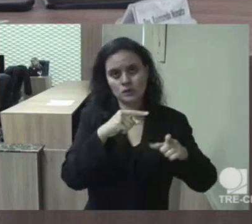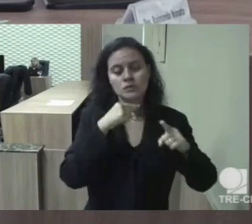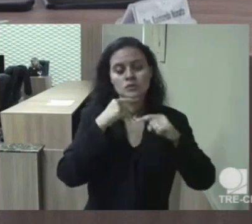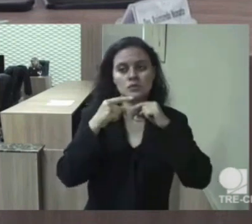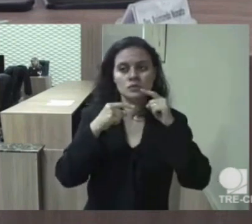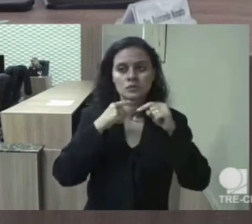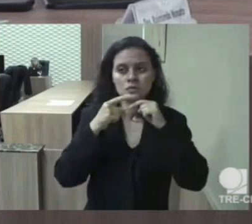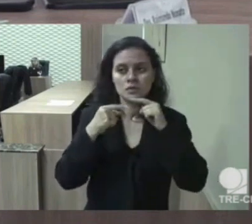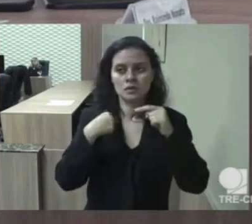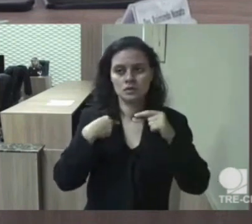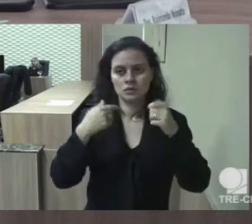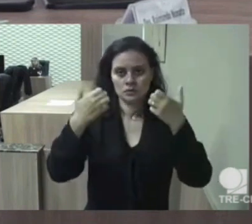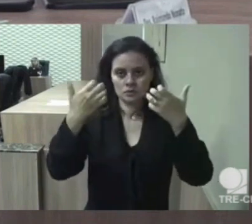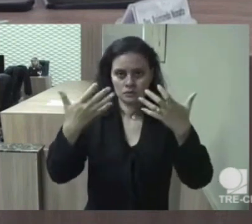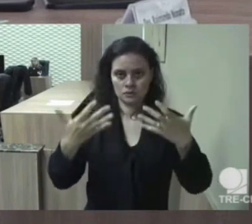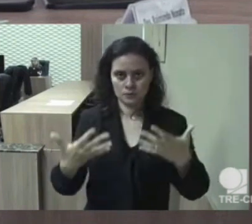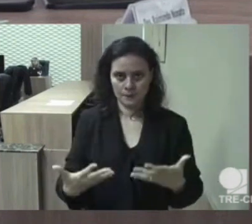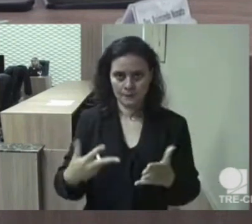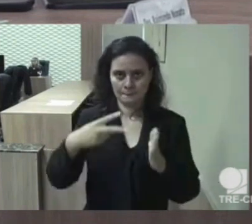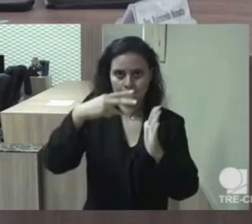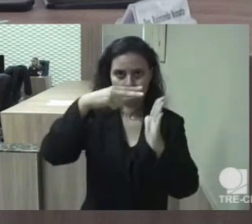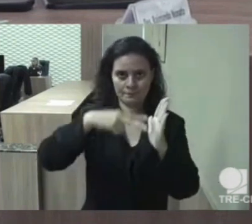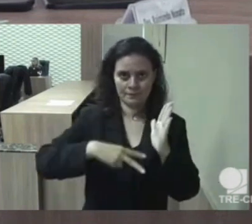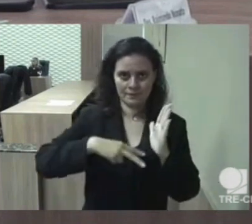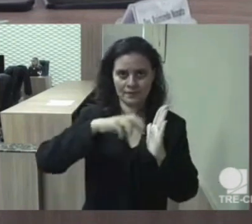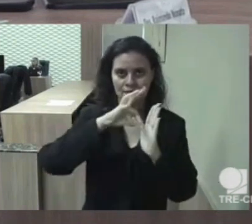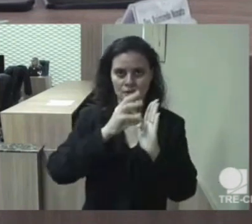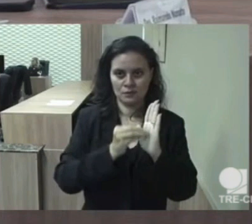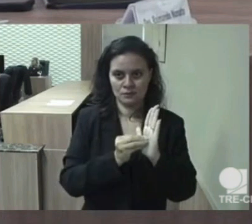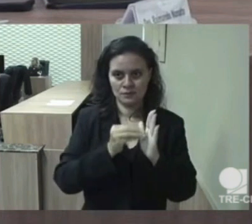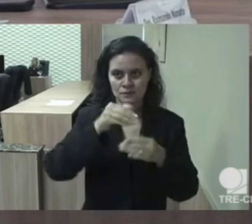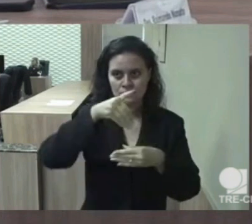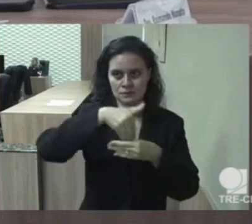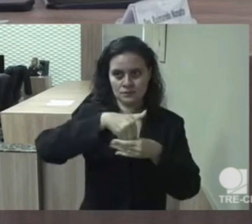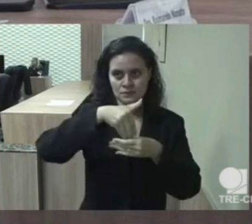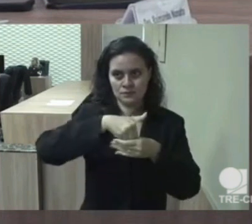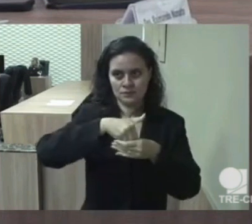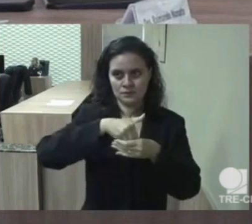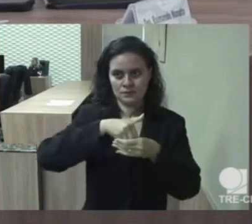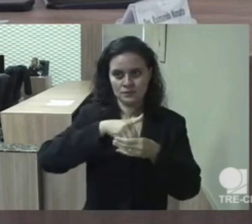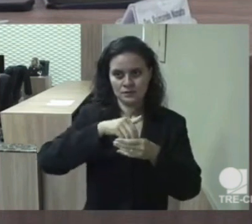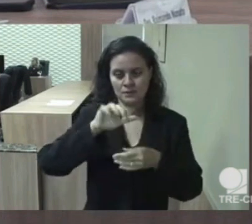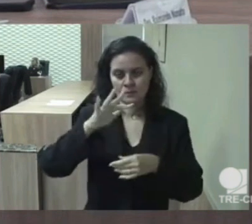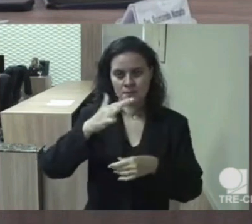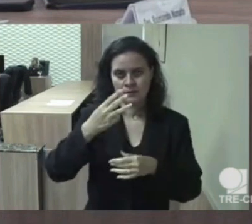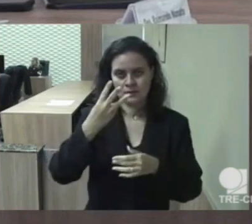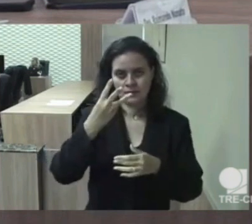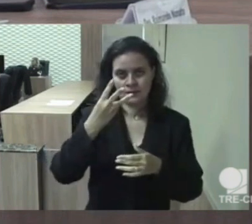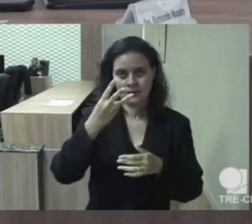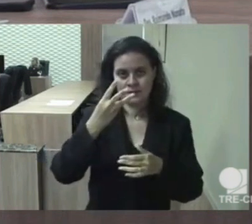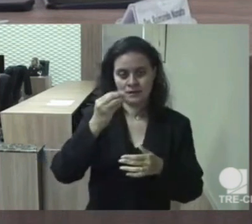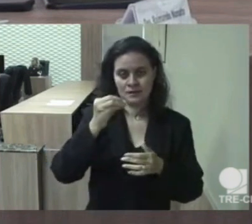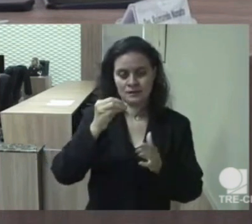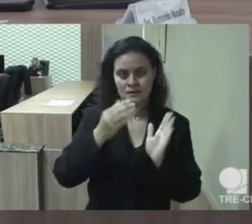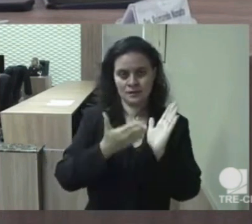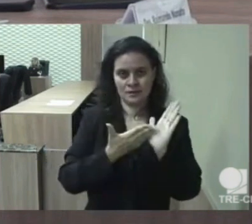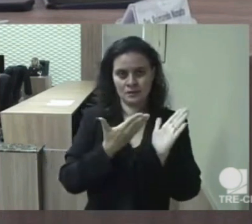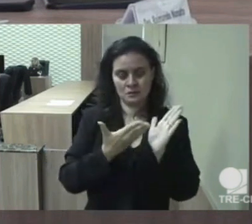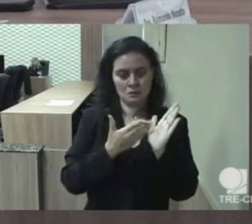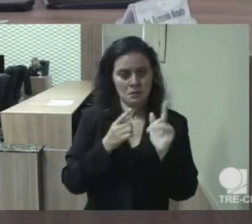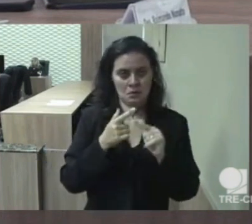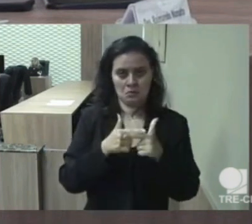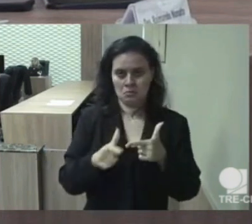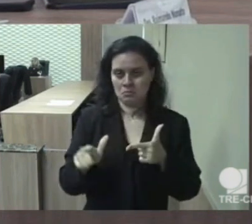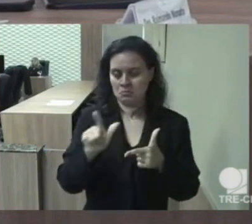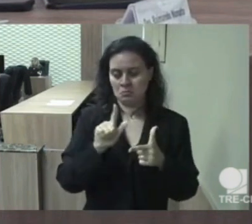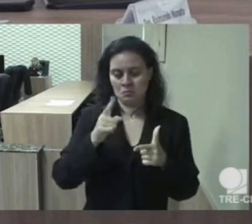dúvida, eu farei a leitura de todo o voto, que dá cerca de 30 laudas, mas não tem problema,